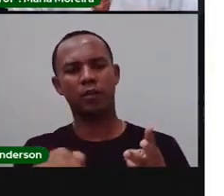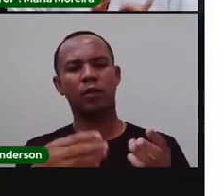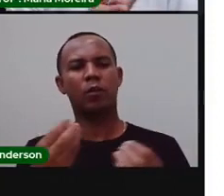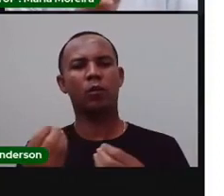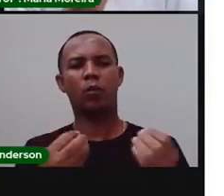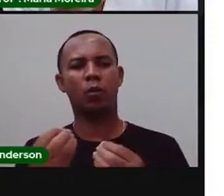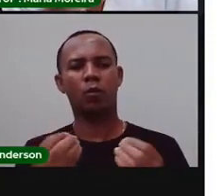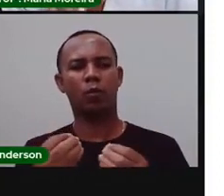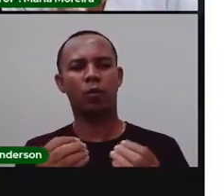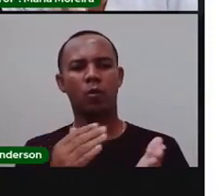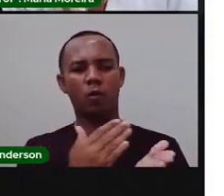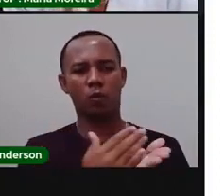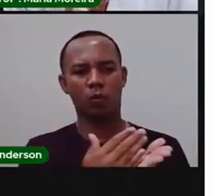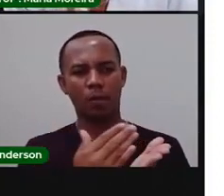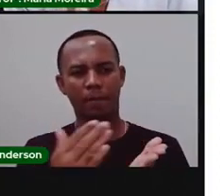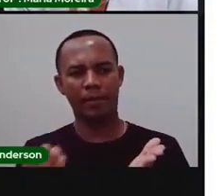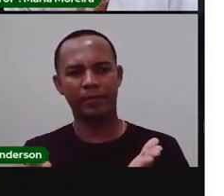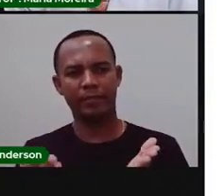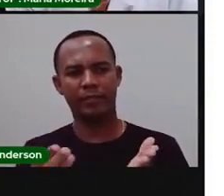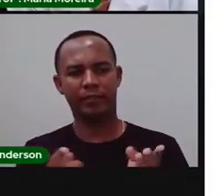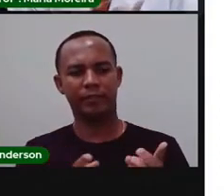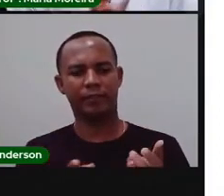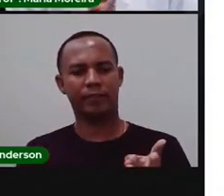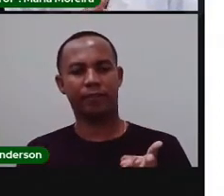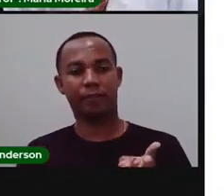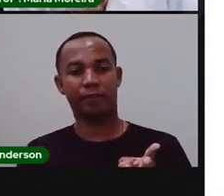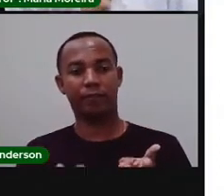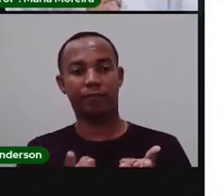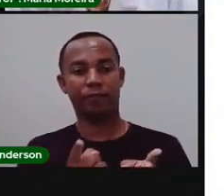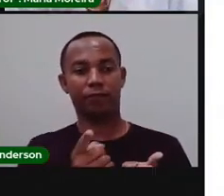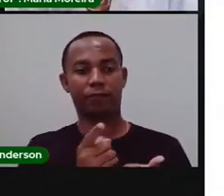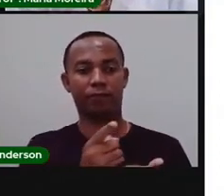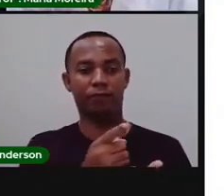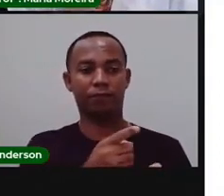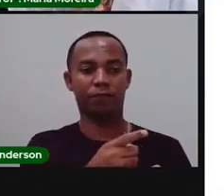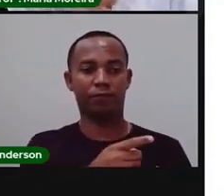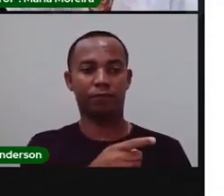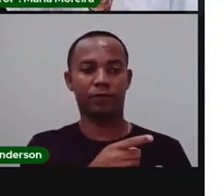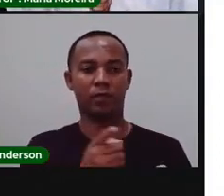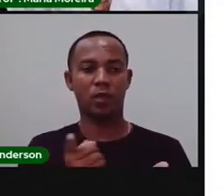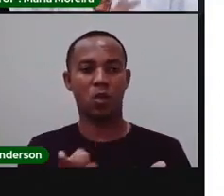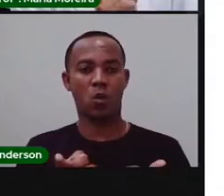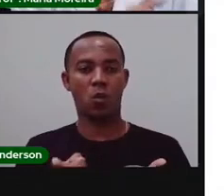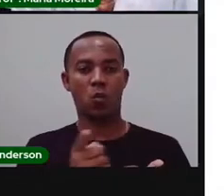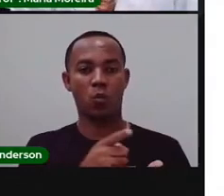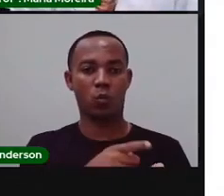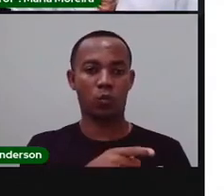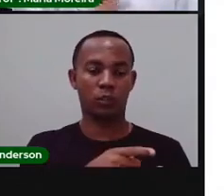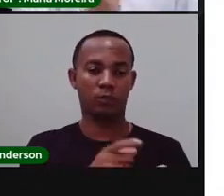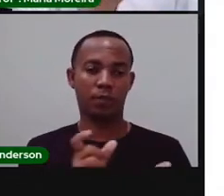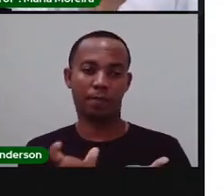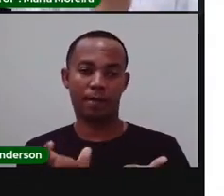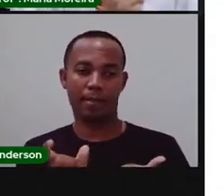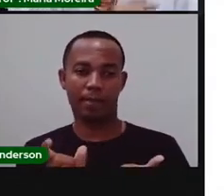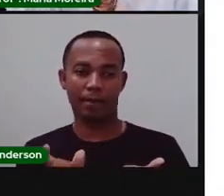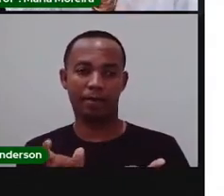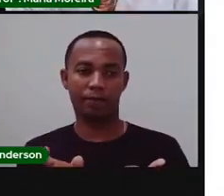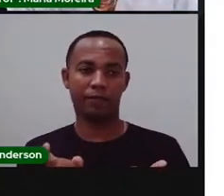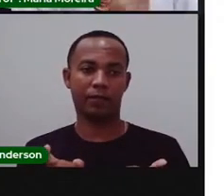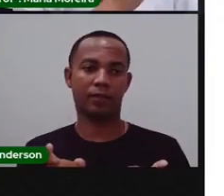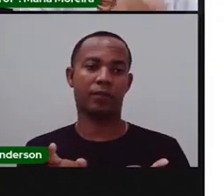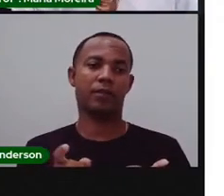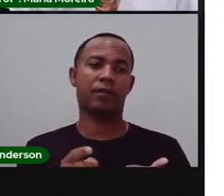quê? De trás para frente. E aí você conta, olha, essa aqui é a última sílaba, essa daqui vai ser